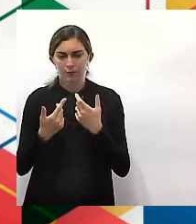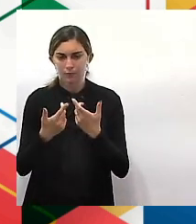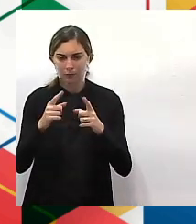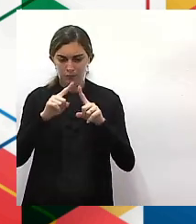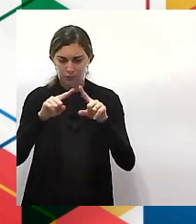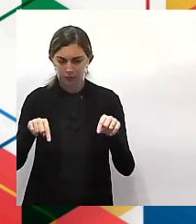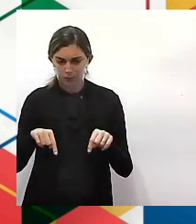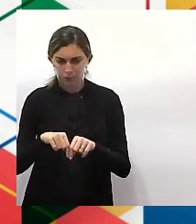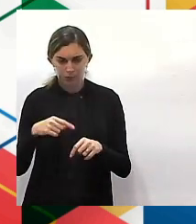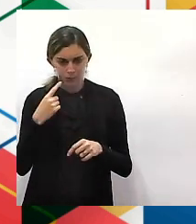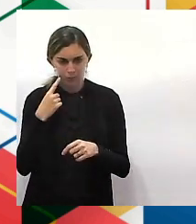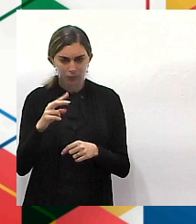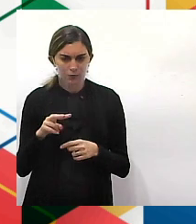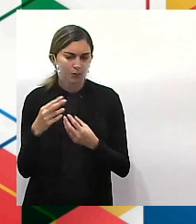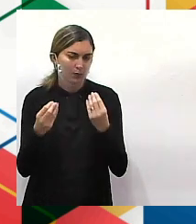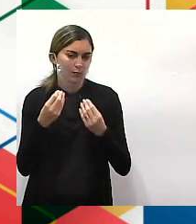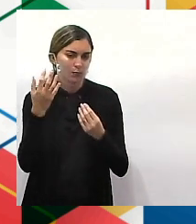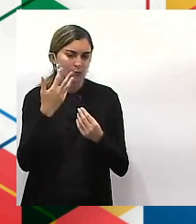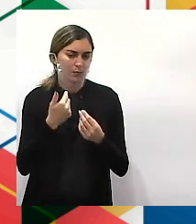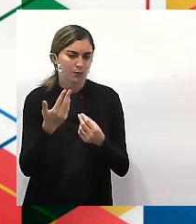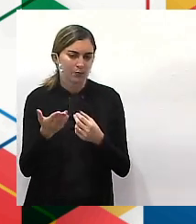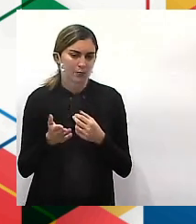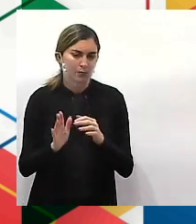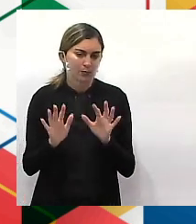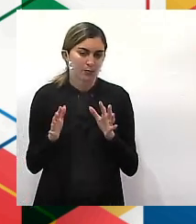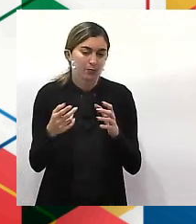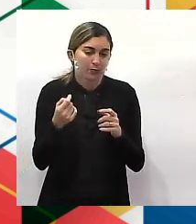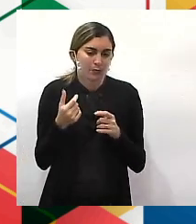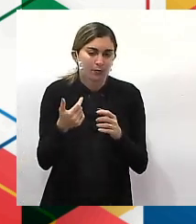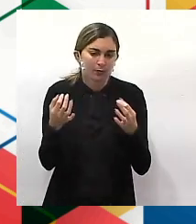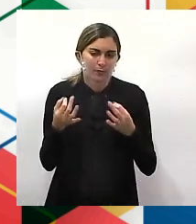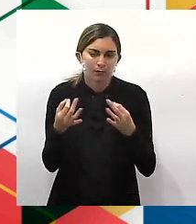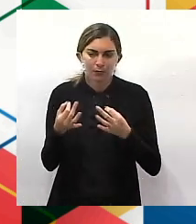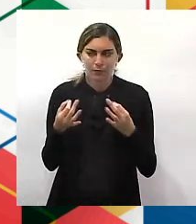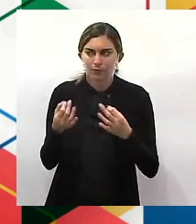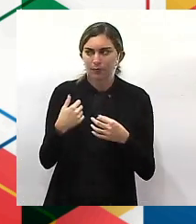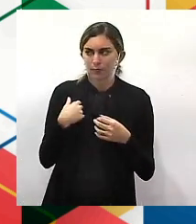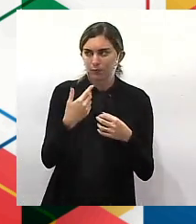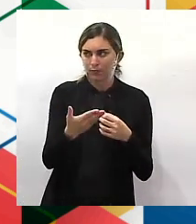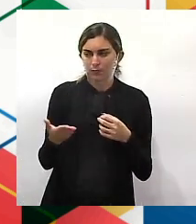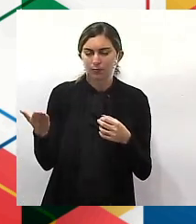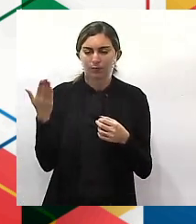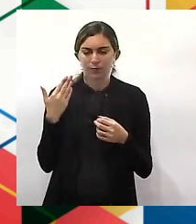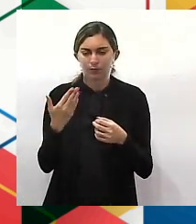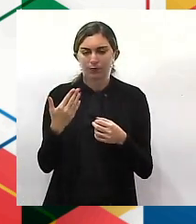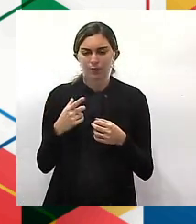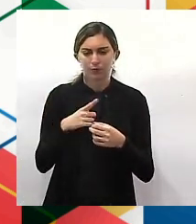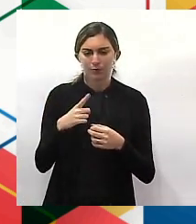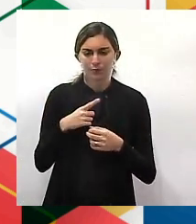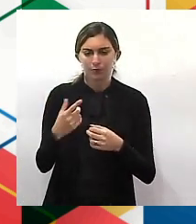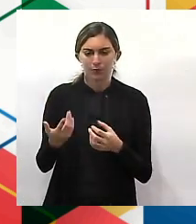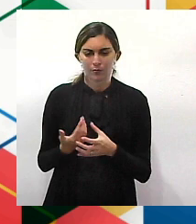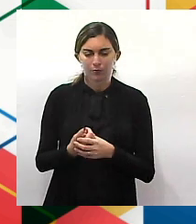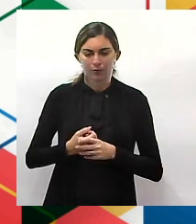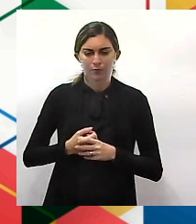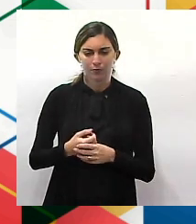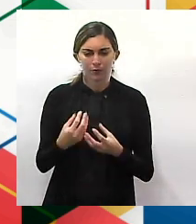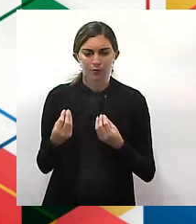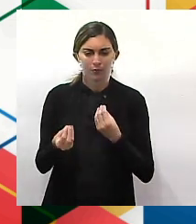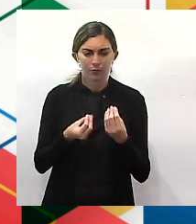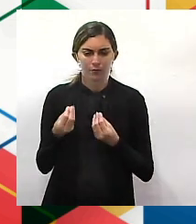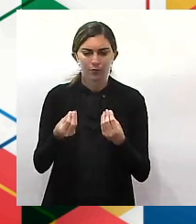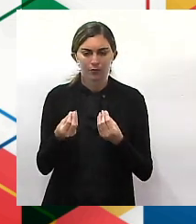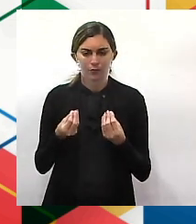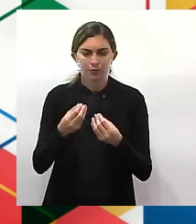triângulos. Olha aí como ficou bonitinha a figura, até que ficou perfeita. Então essa questão ela vai ficar como